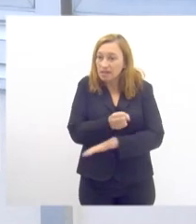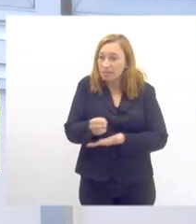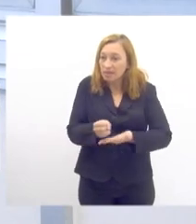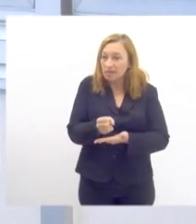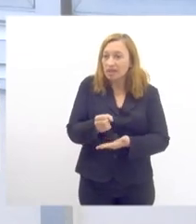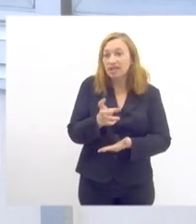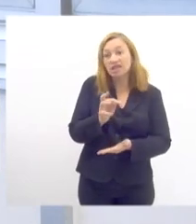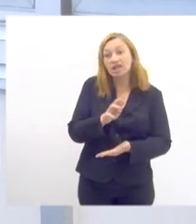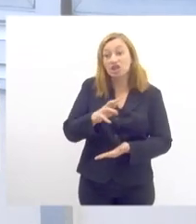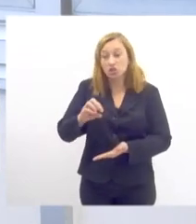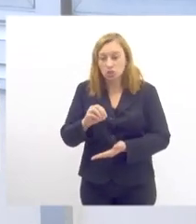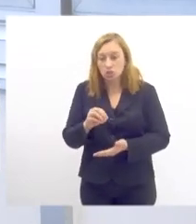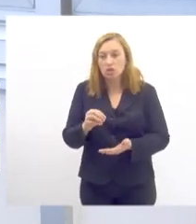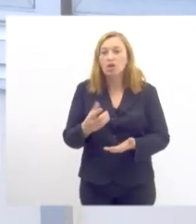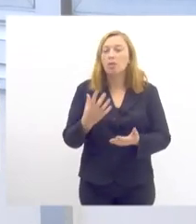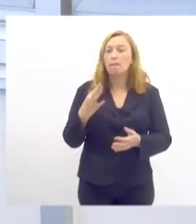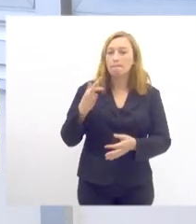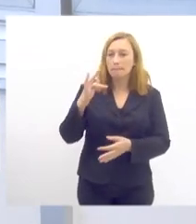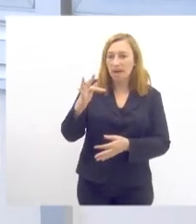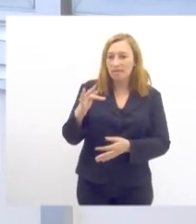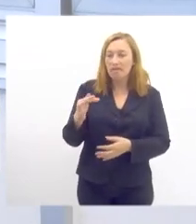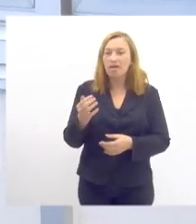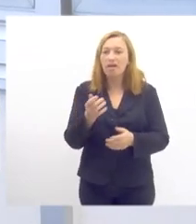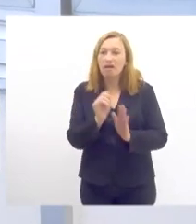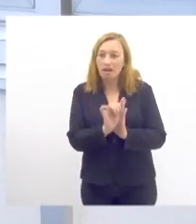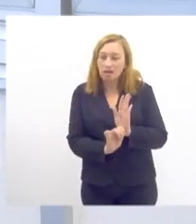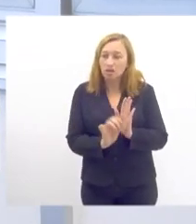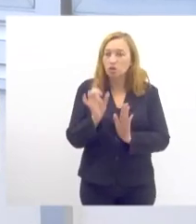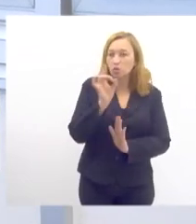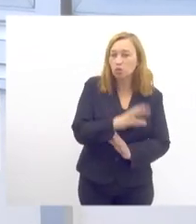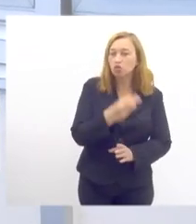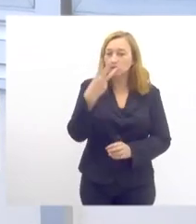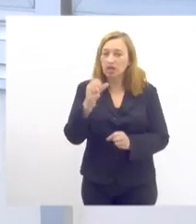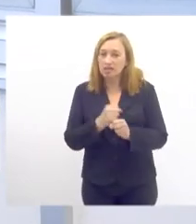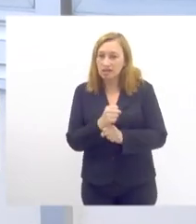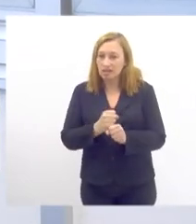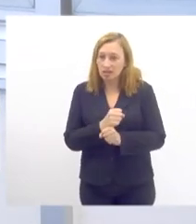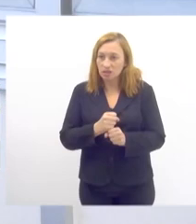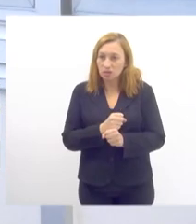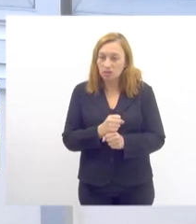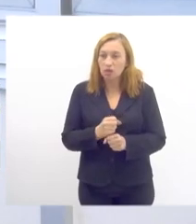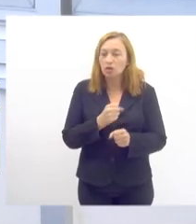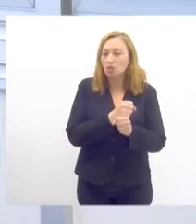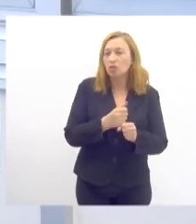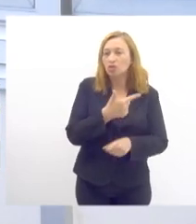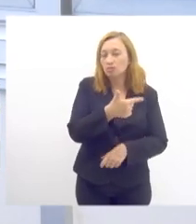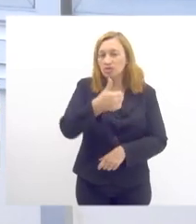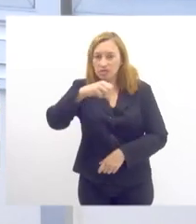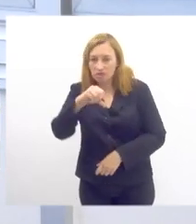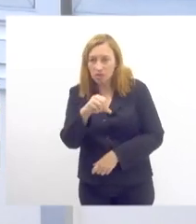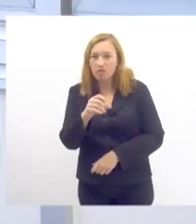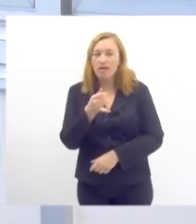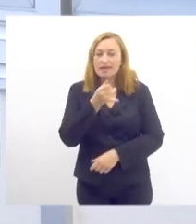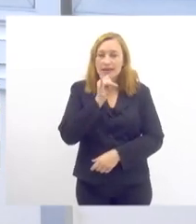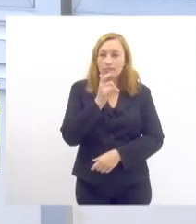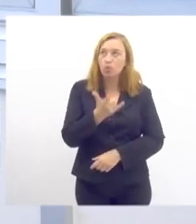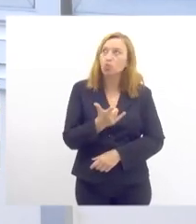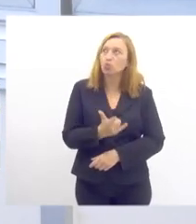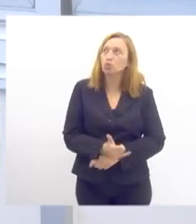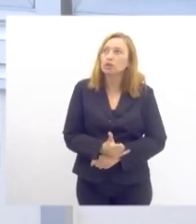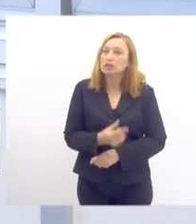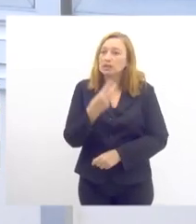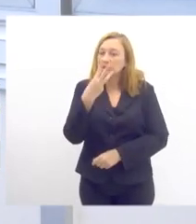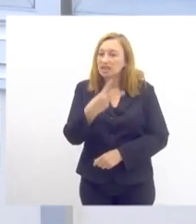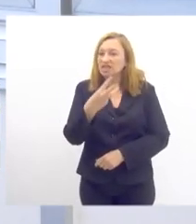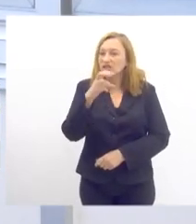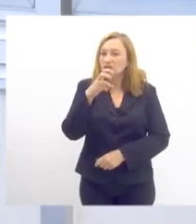trânsito. E aqui eu tenho um breve relatório dos últimos 3 anos, O ano de 2019, por exemplo, nós tivemos